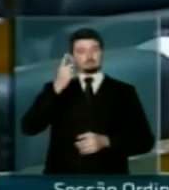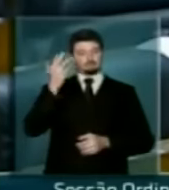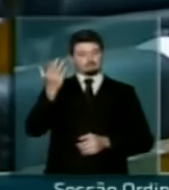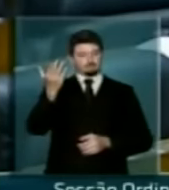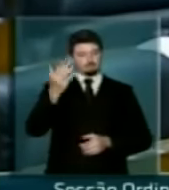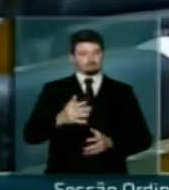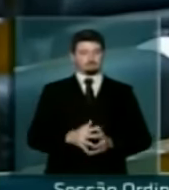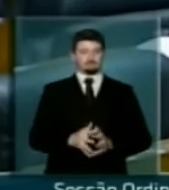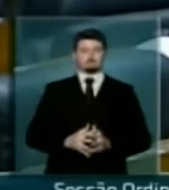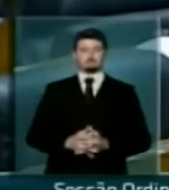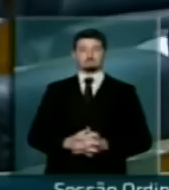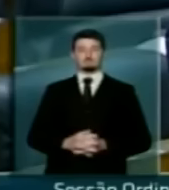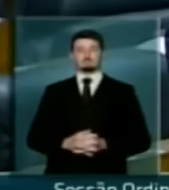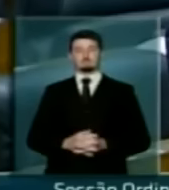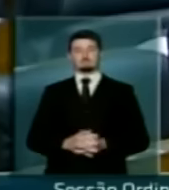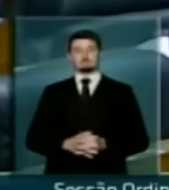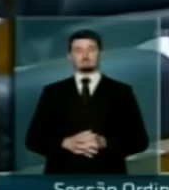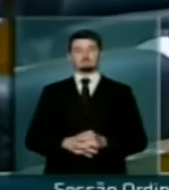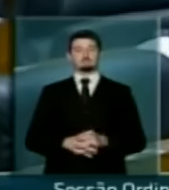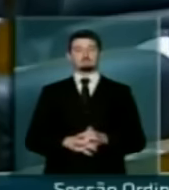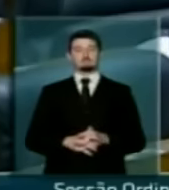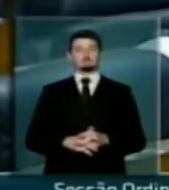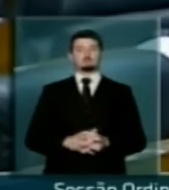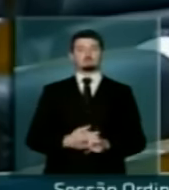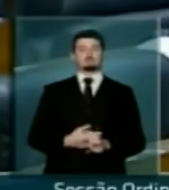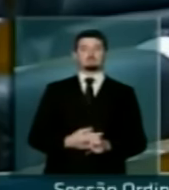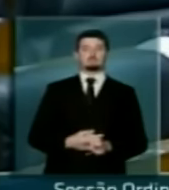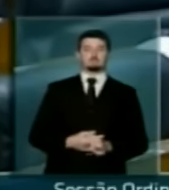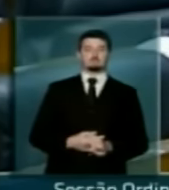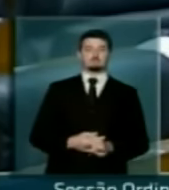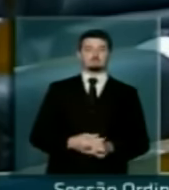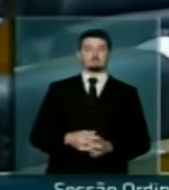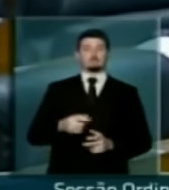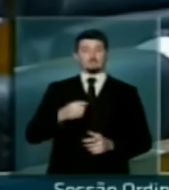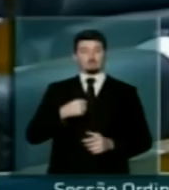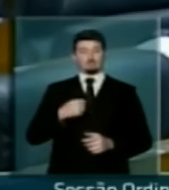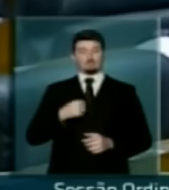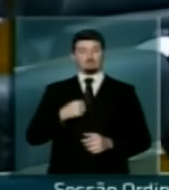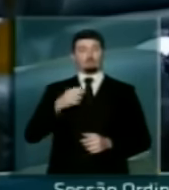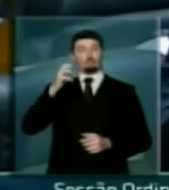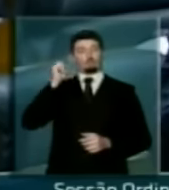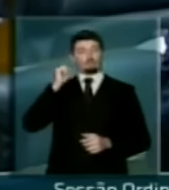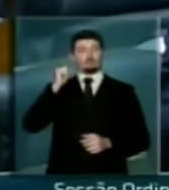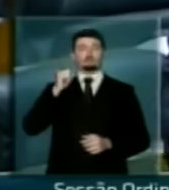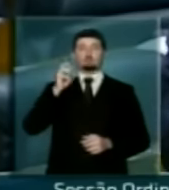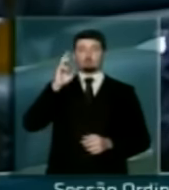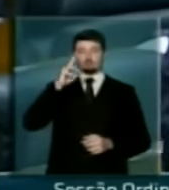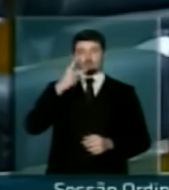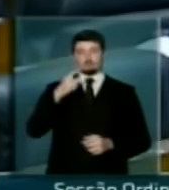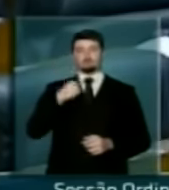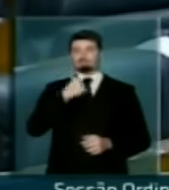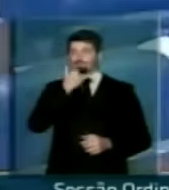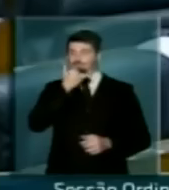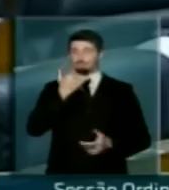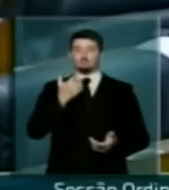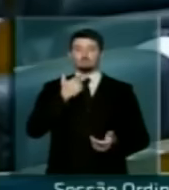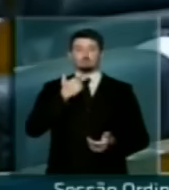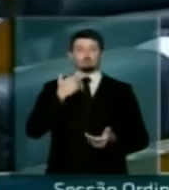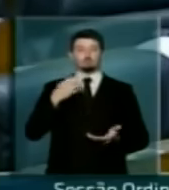pastor Feliciano, eu ouvi o discurso de Vossa Excelência, infelizmente não pude vê-lo